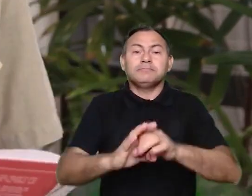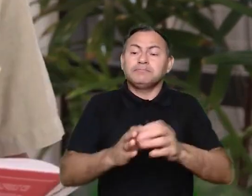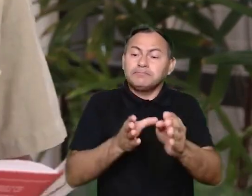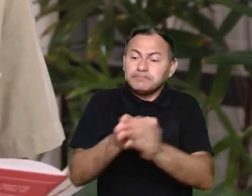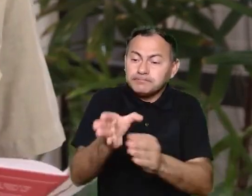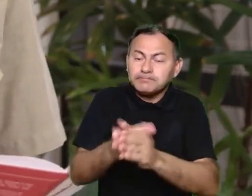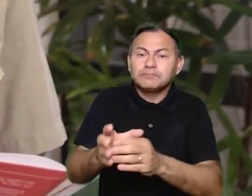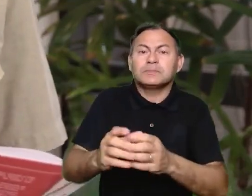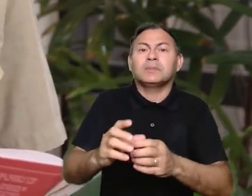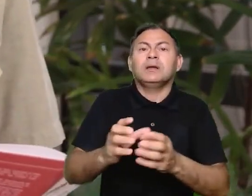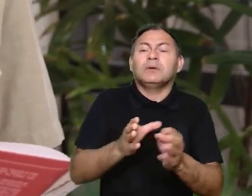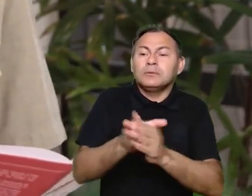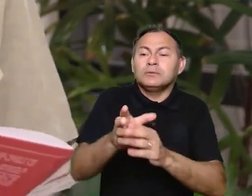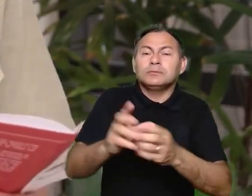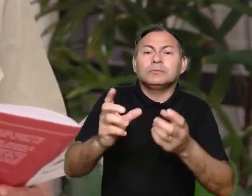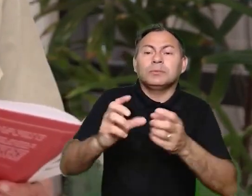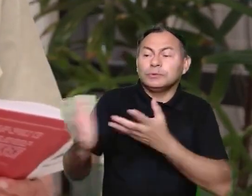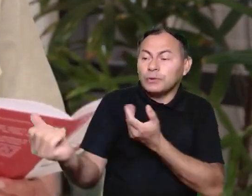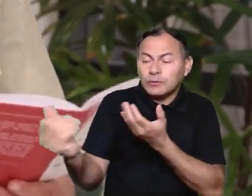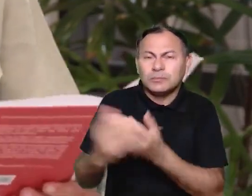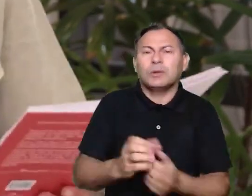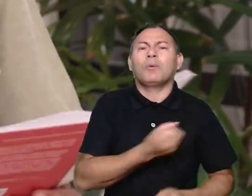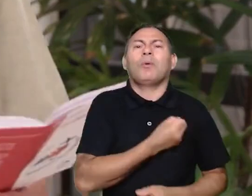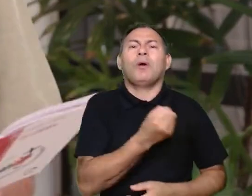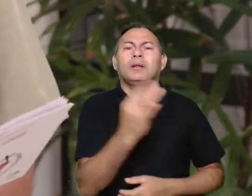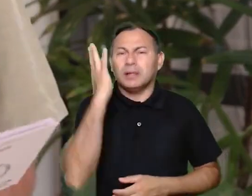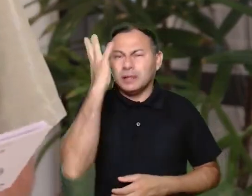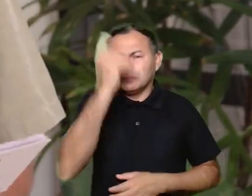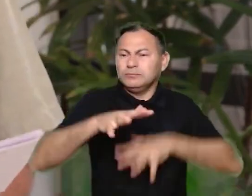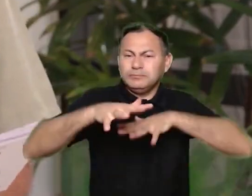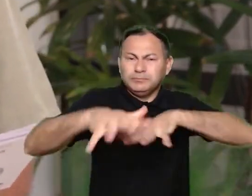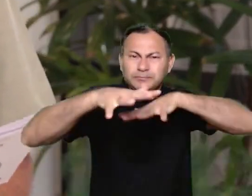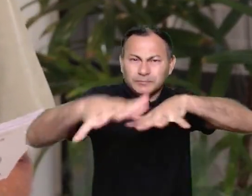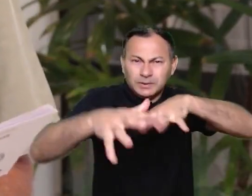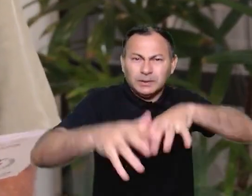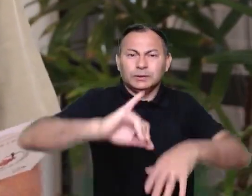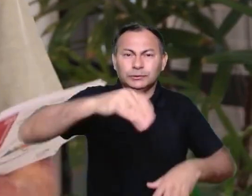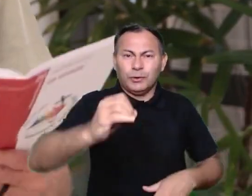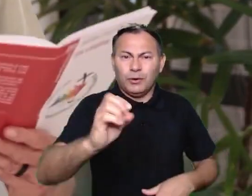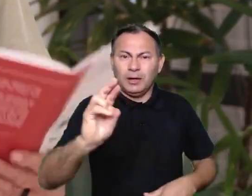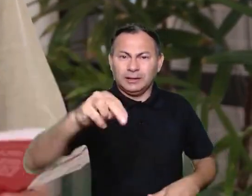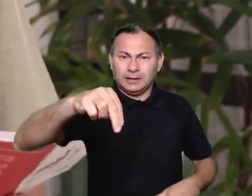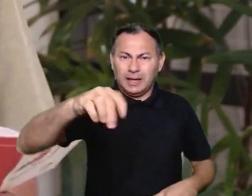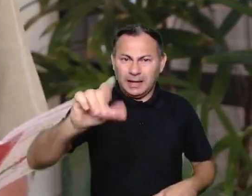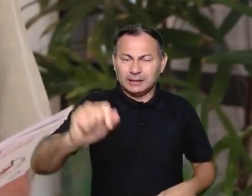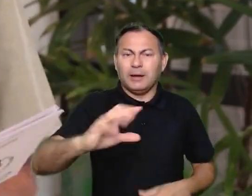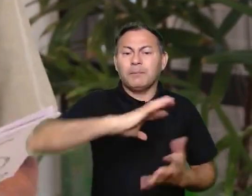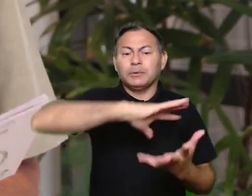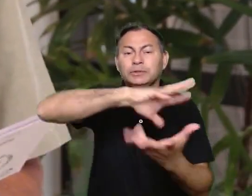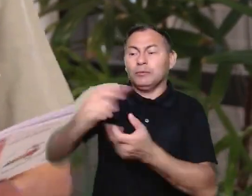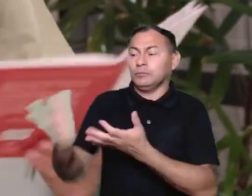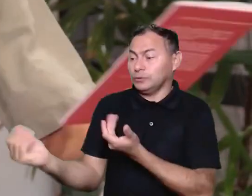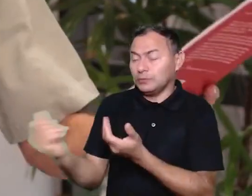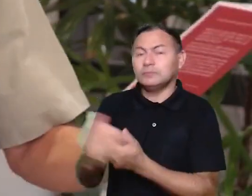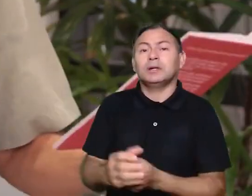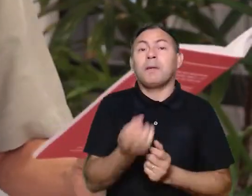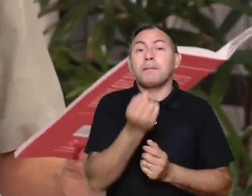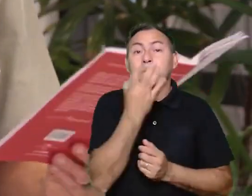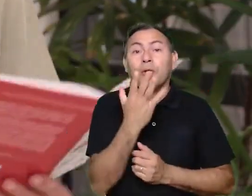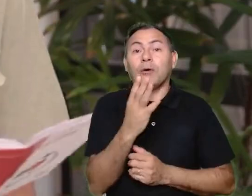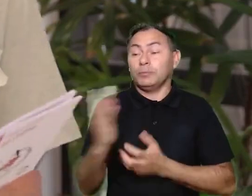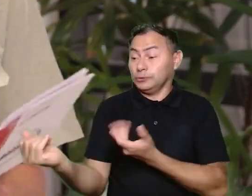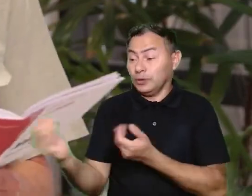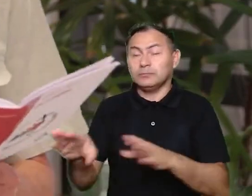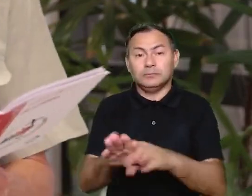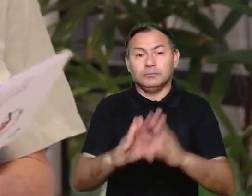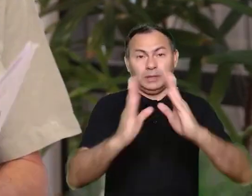os jovens. Olha que interessante, tantas jornadas que já houve, né, que tanto bem traz para a juventude e para a